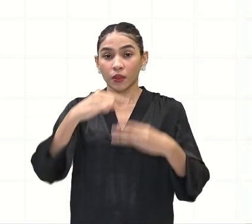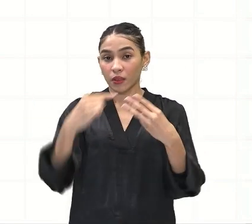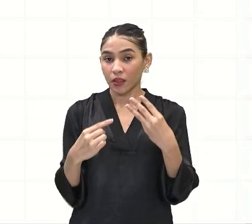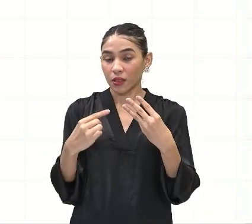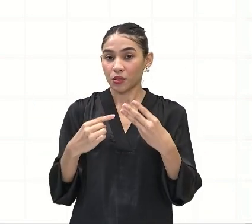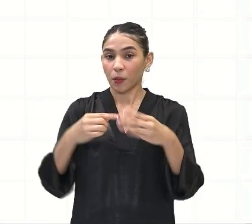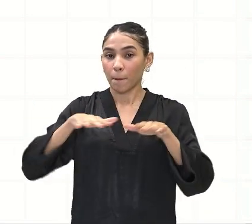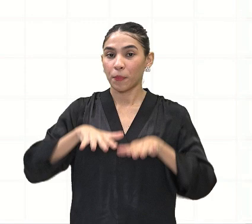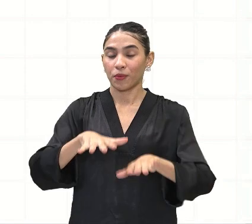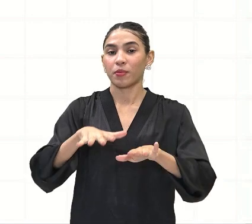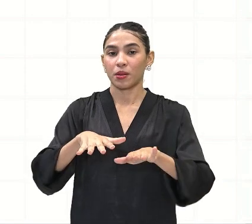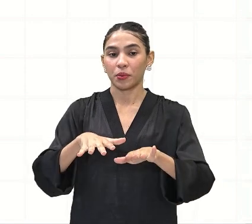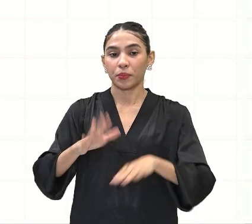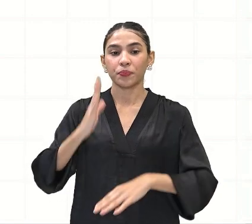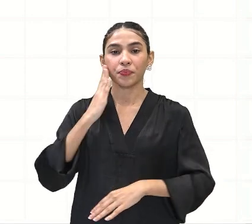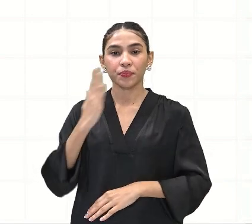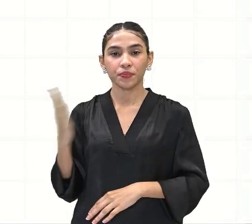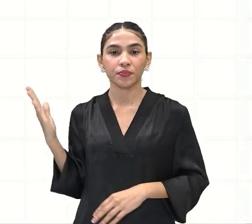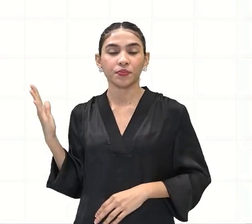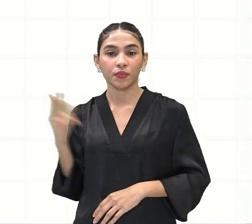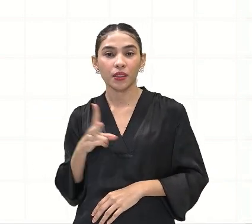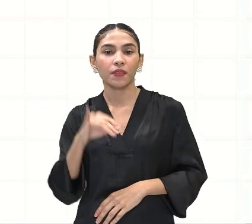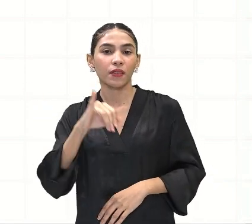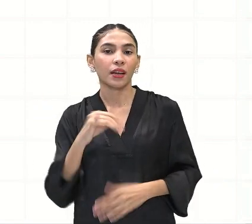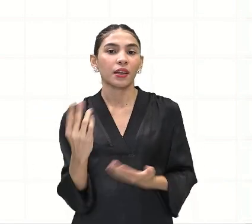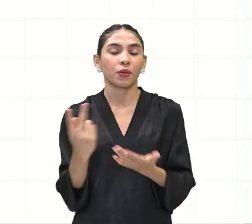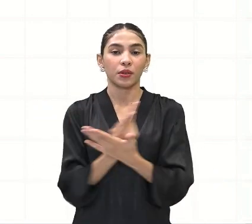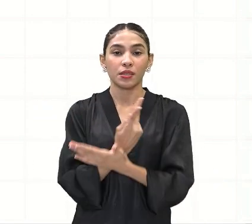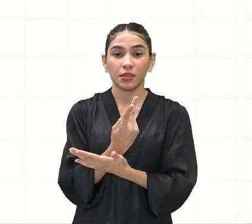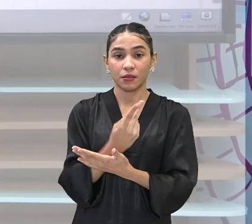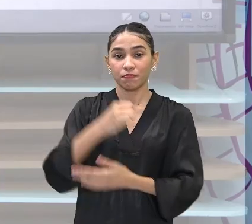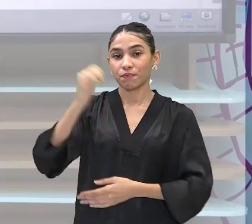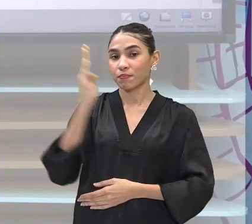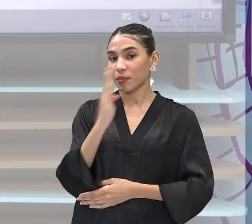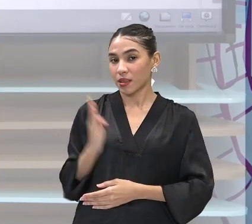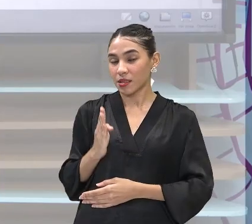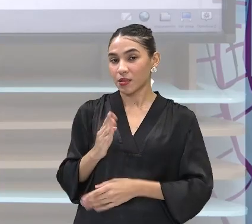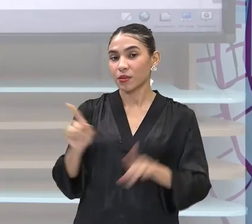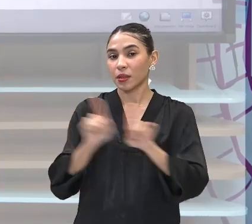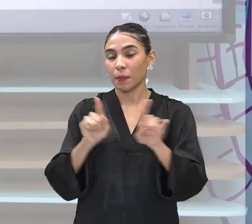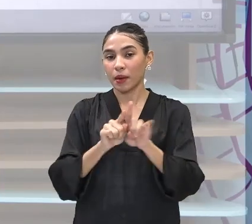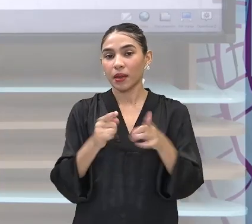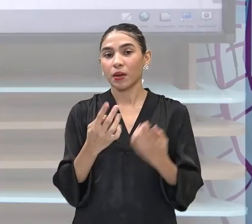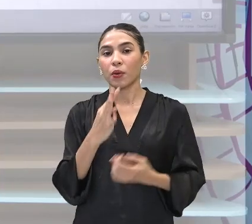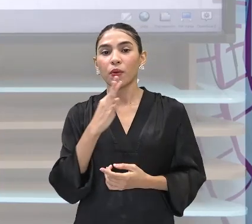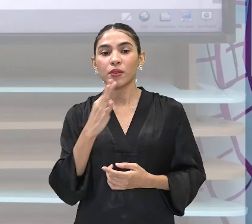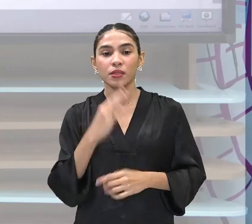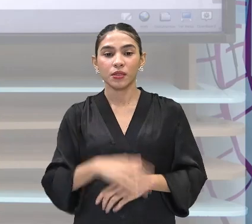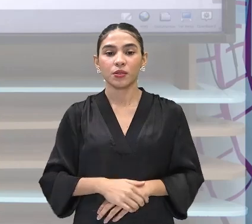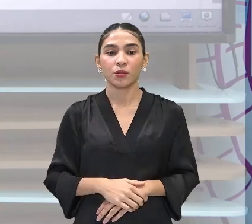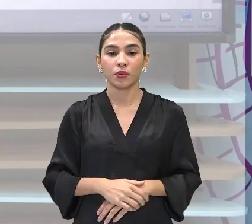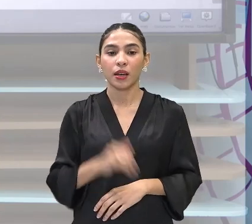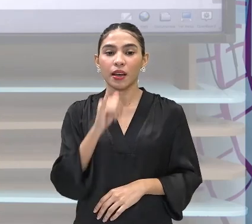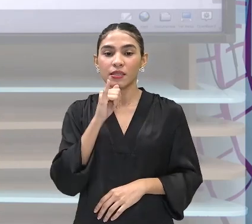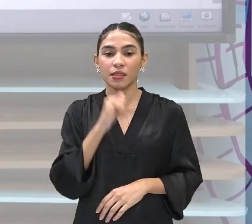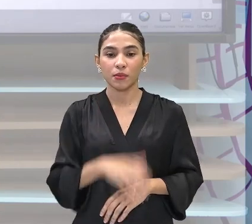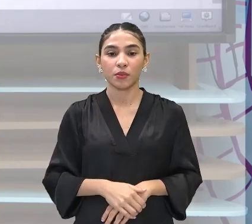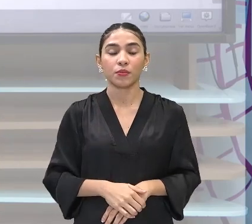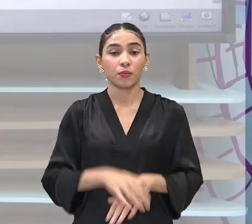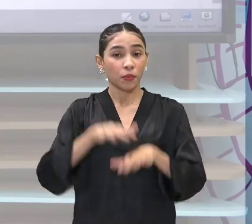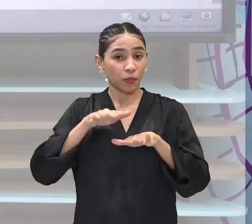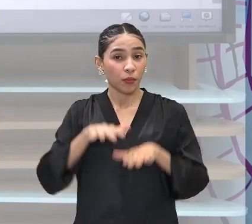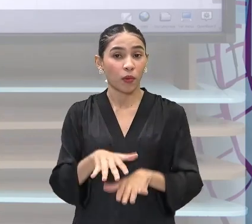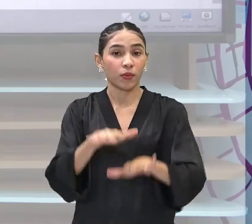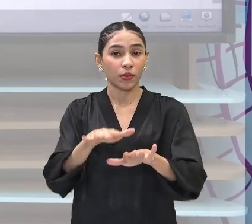três movimentos que ocorrerão no Brasil serão conhecidos dentro da historiografia como movimentos